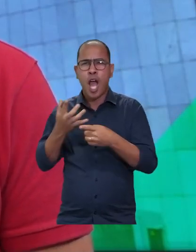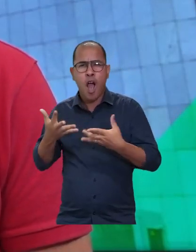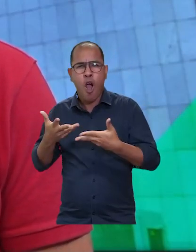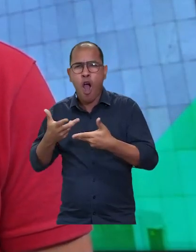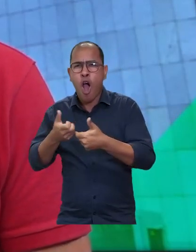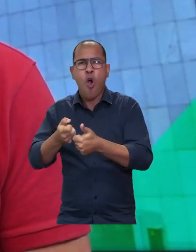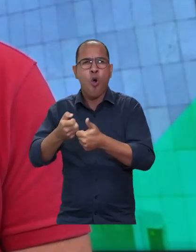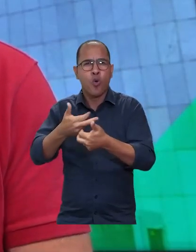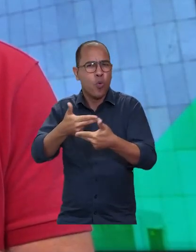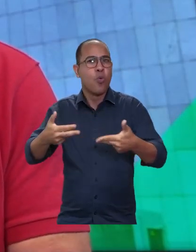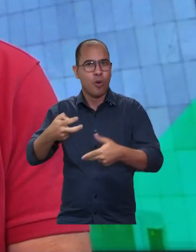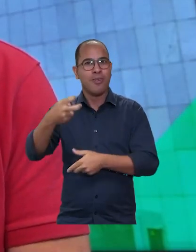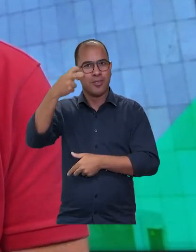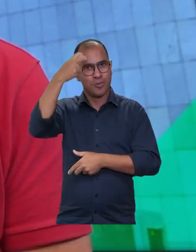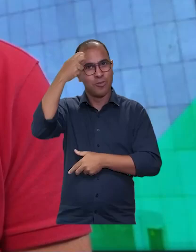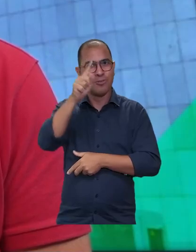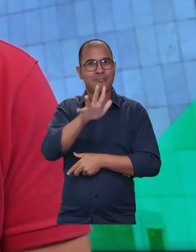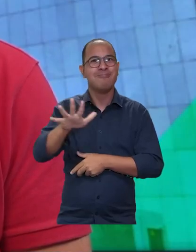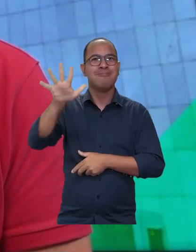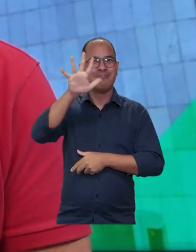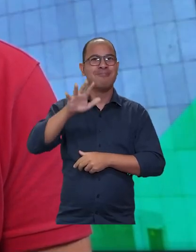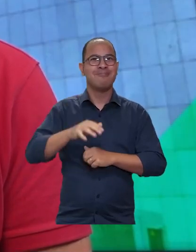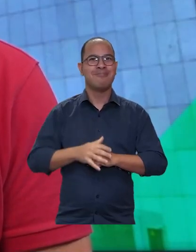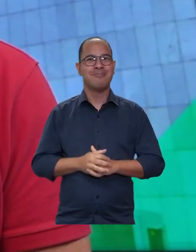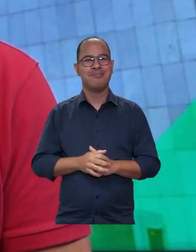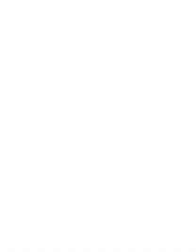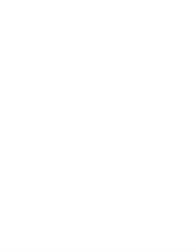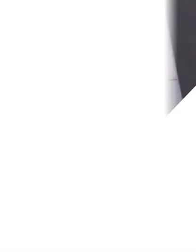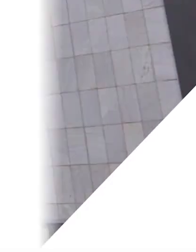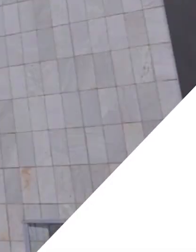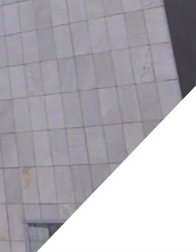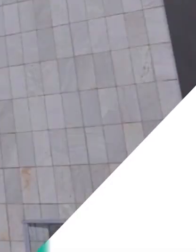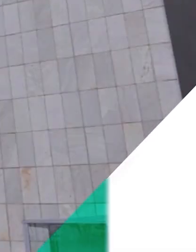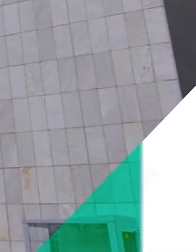daquilo que há de melhor feito pelos goianos.